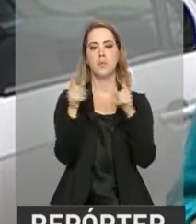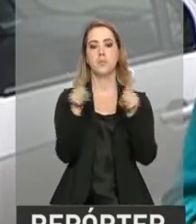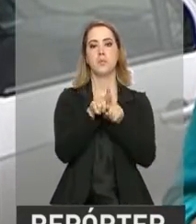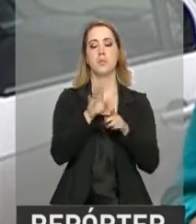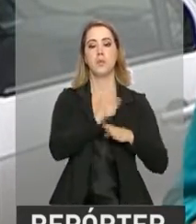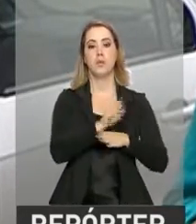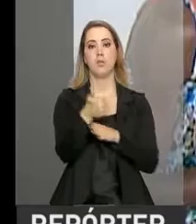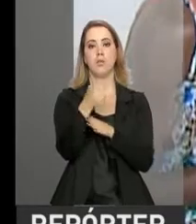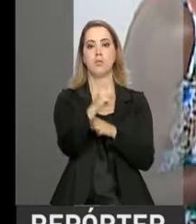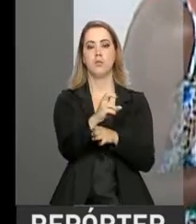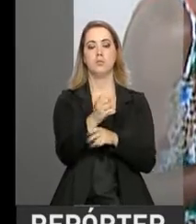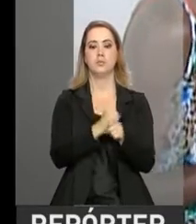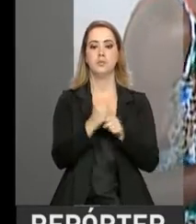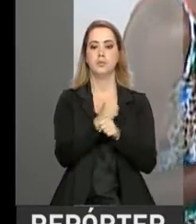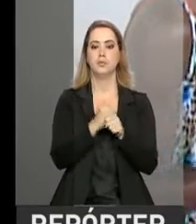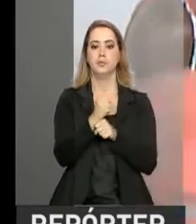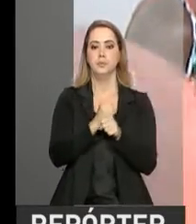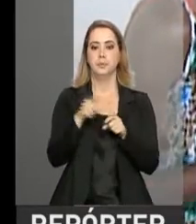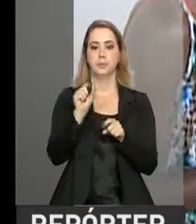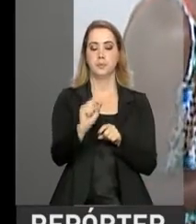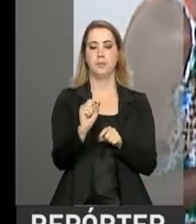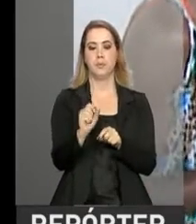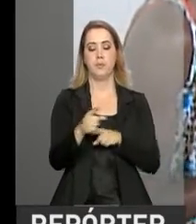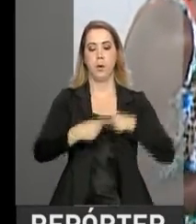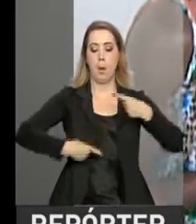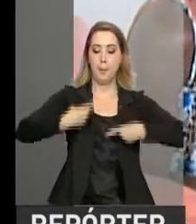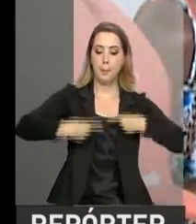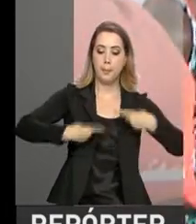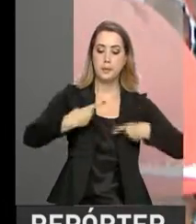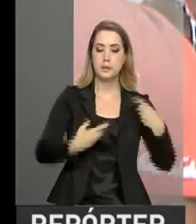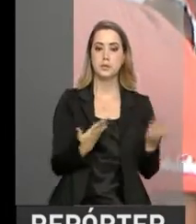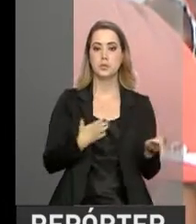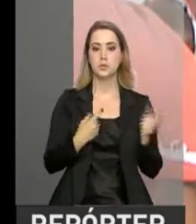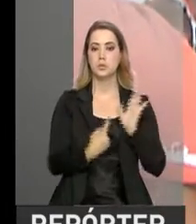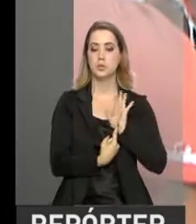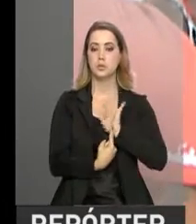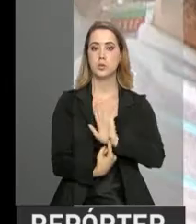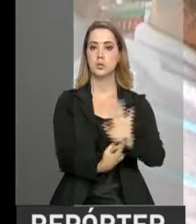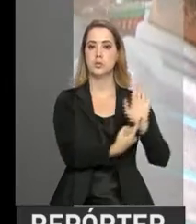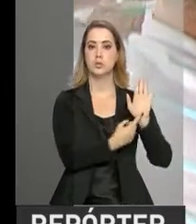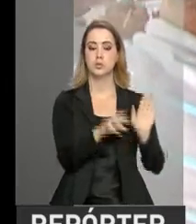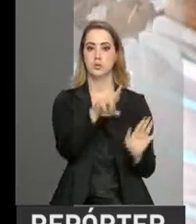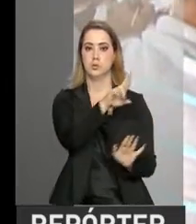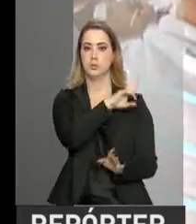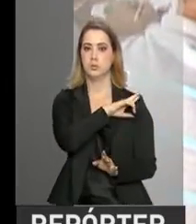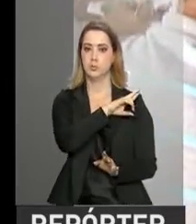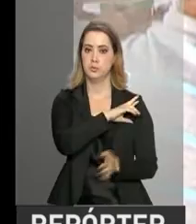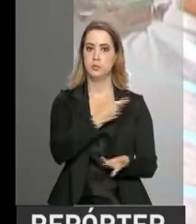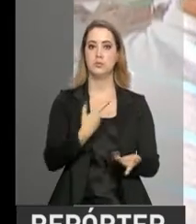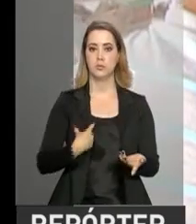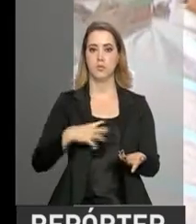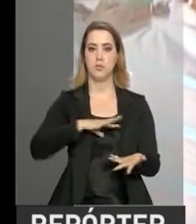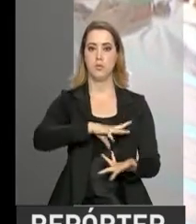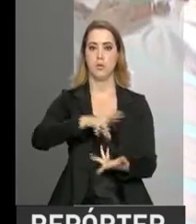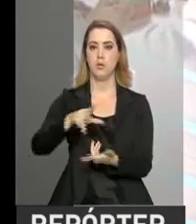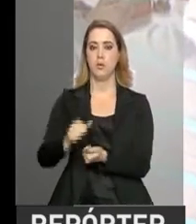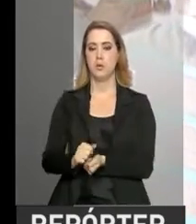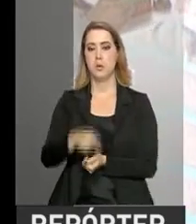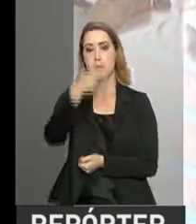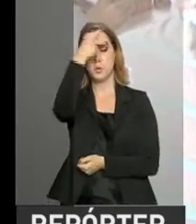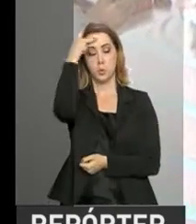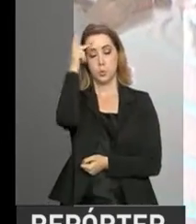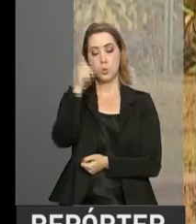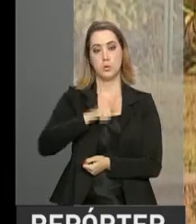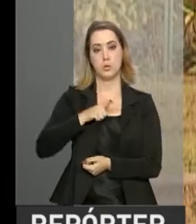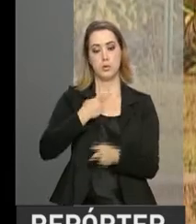a população. A Política Nacional de Saúde Mental é referência mundial no tratamento gratuito de pessoas com transtornos